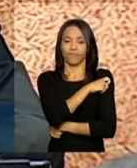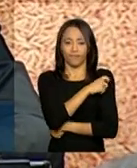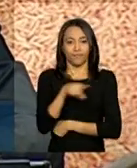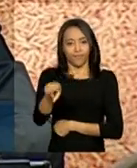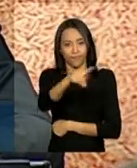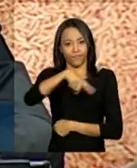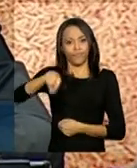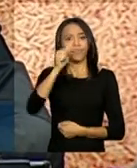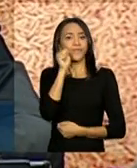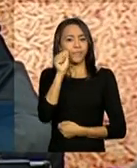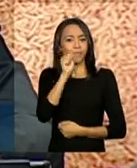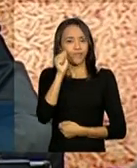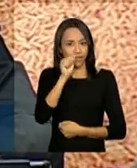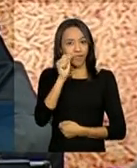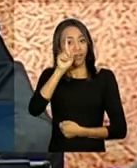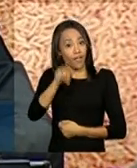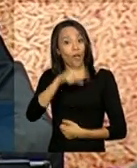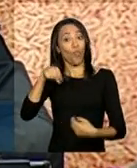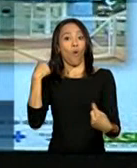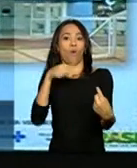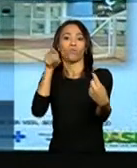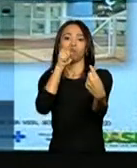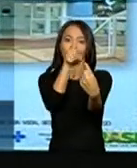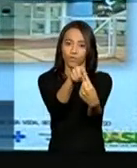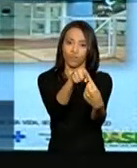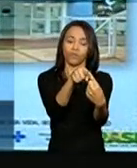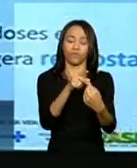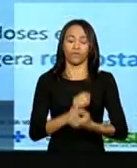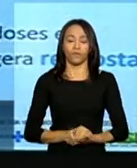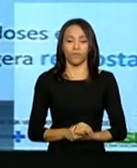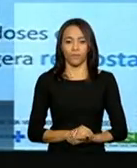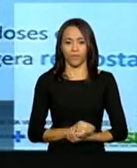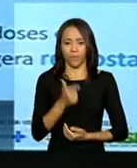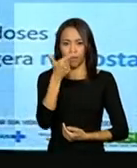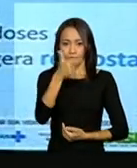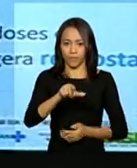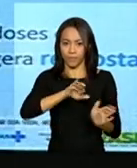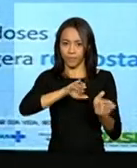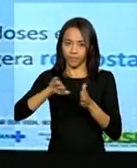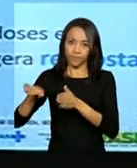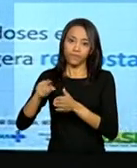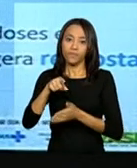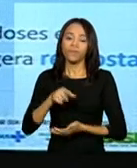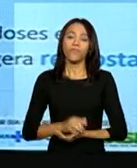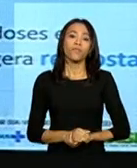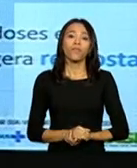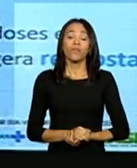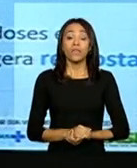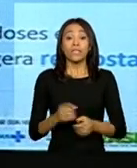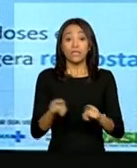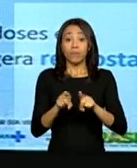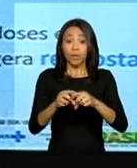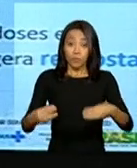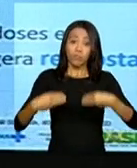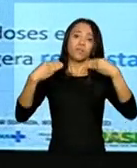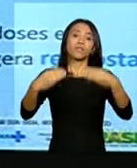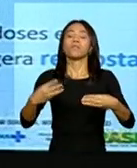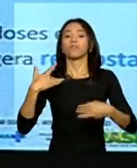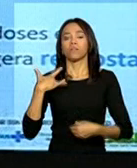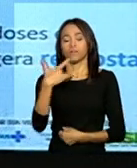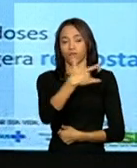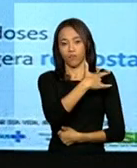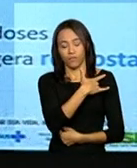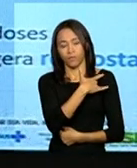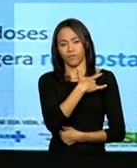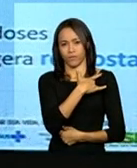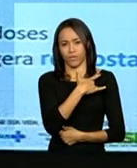nas meninas que são público alvo da vacinação pode passar a próxima eh eh o Ministério da Saúde também